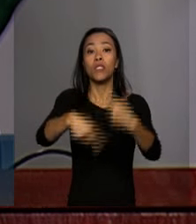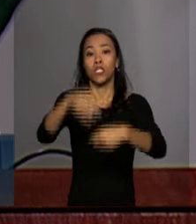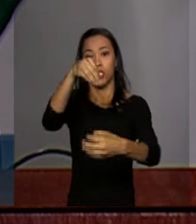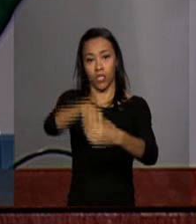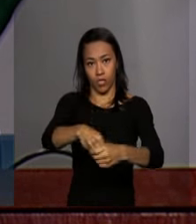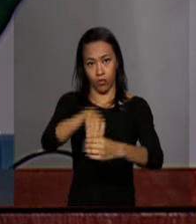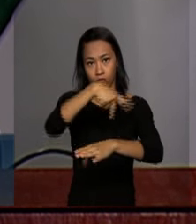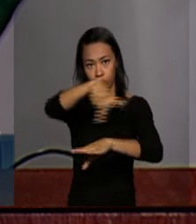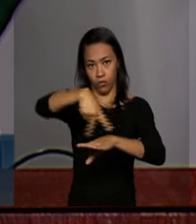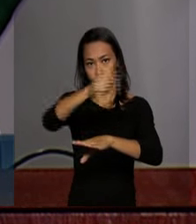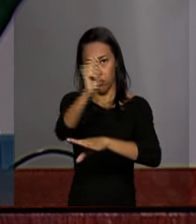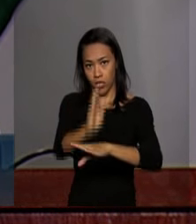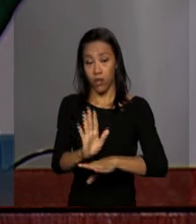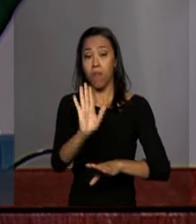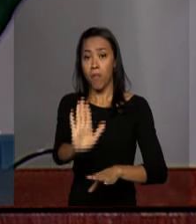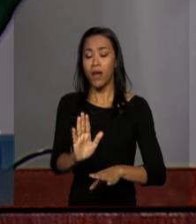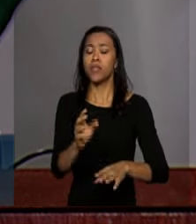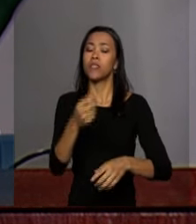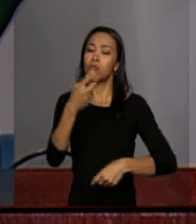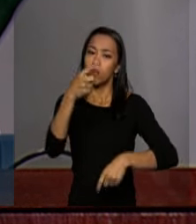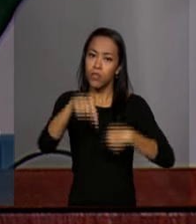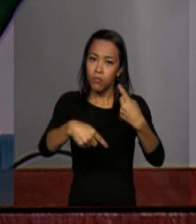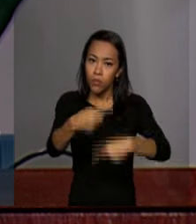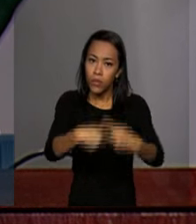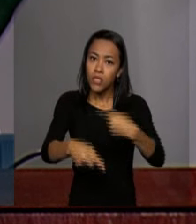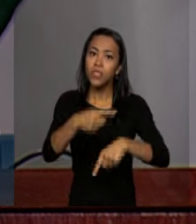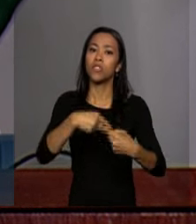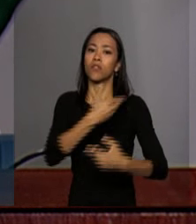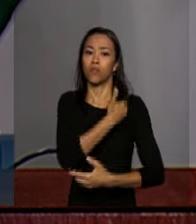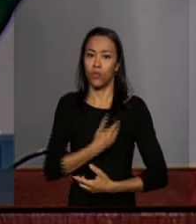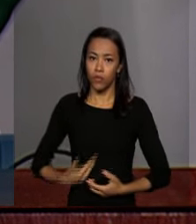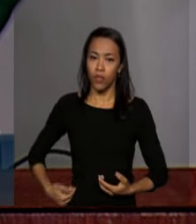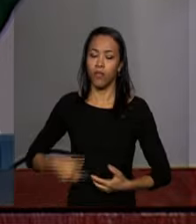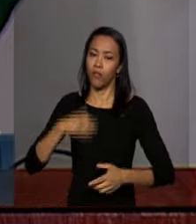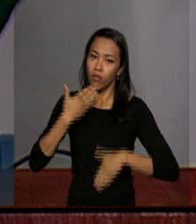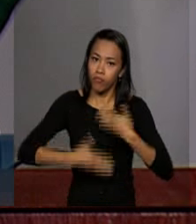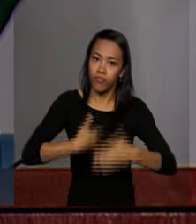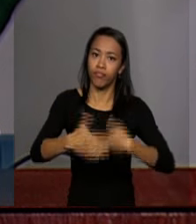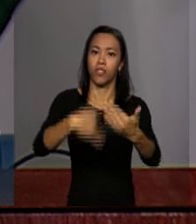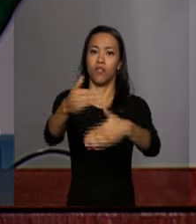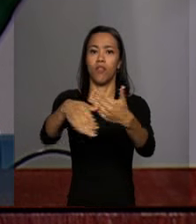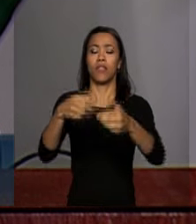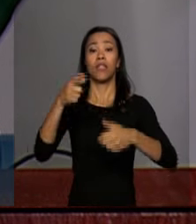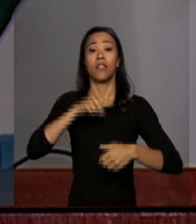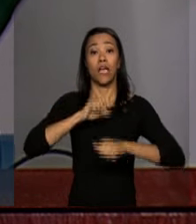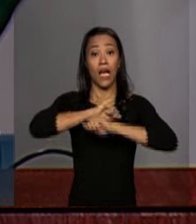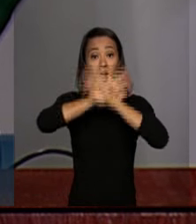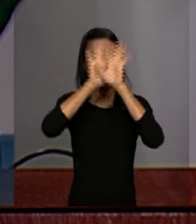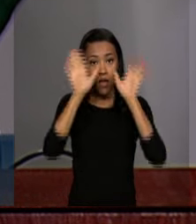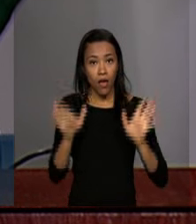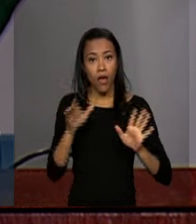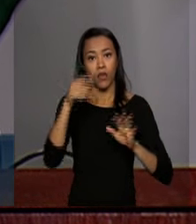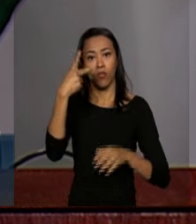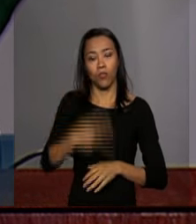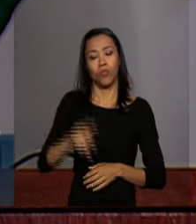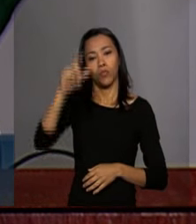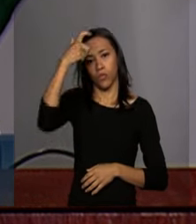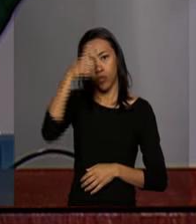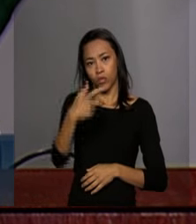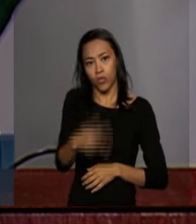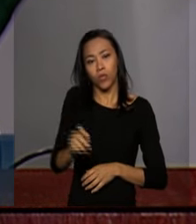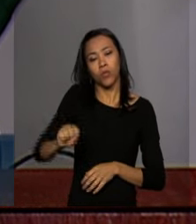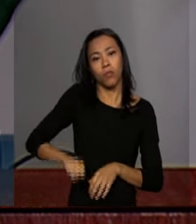mandato, mas das políticas públicas a serem desenvolvidas, deixando claro para a diplomacia brasileira o papel a